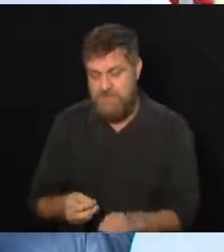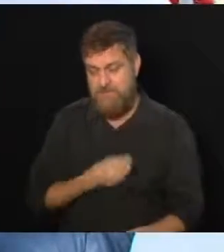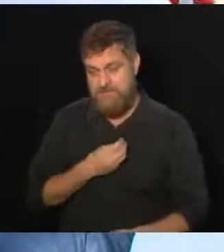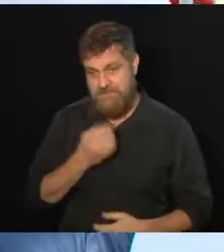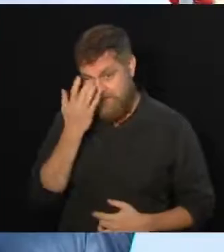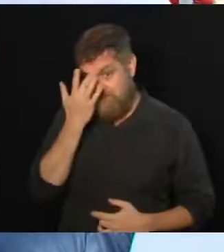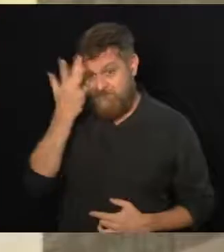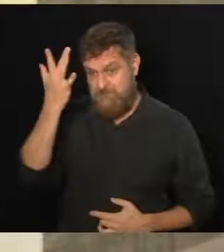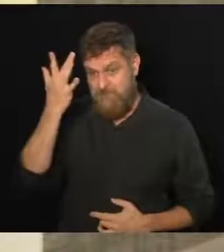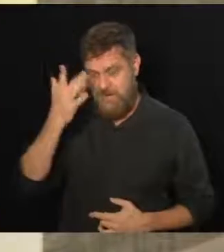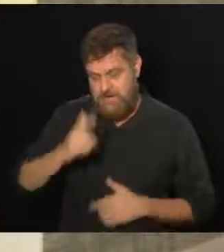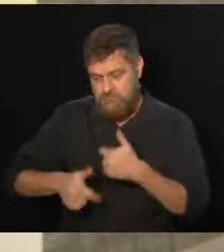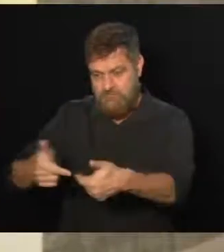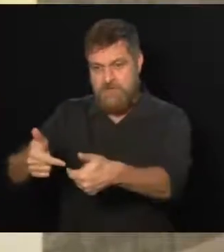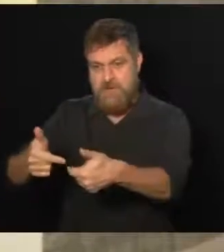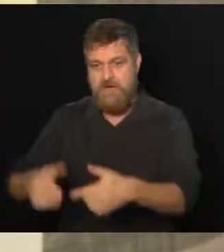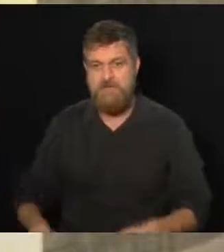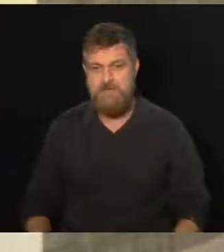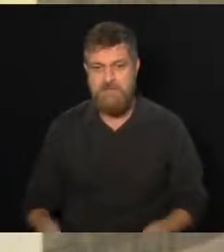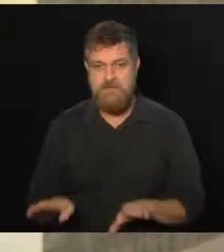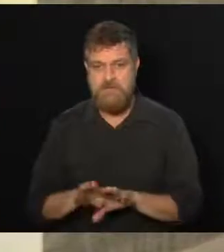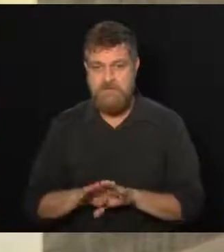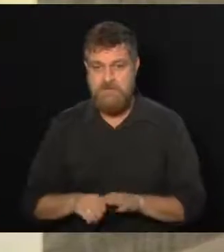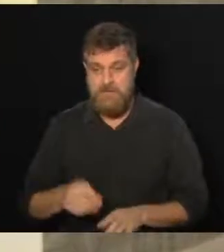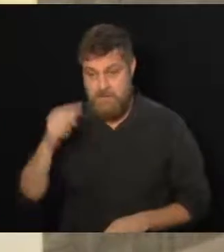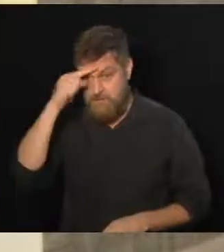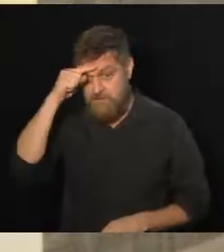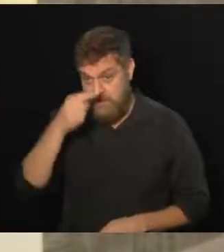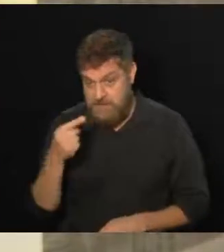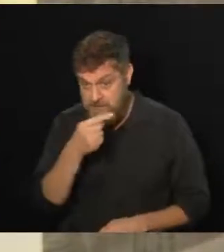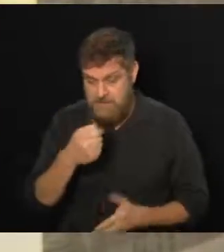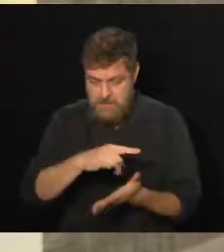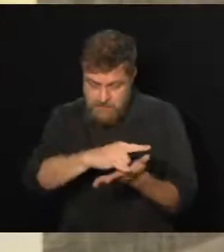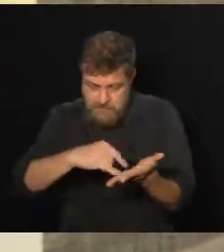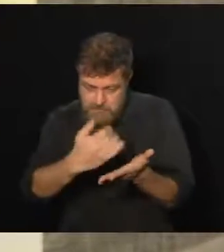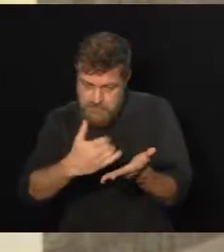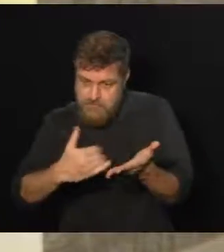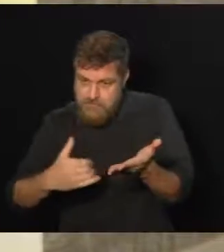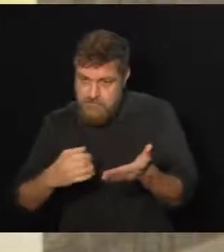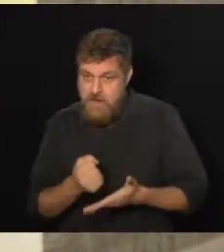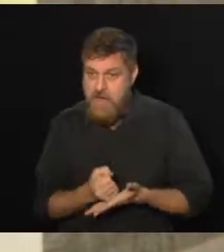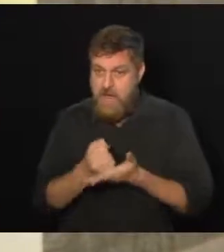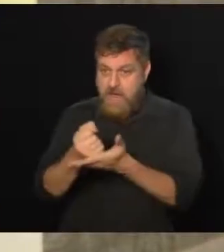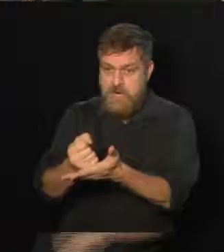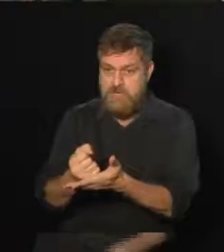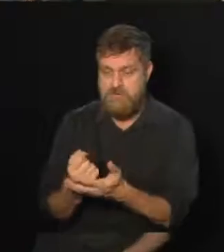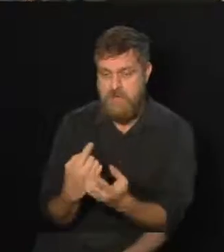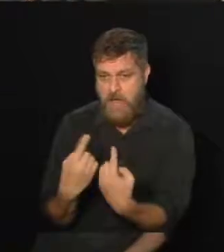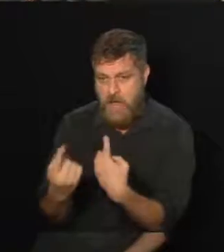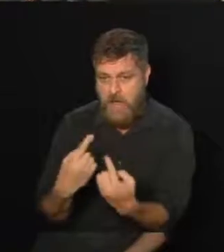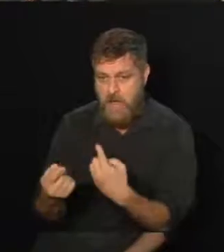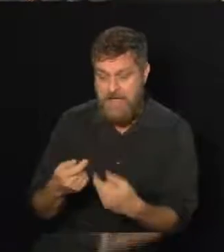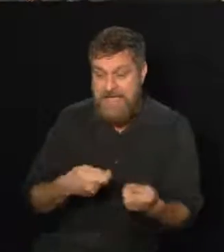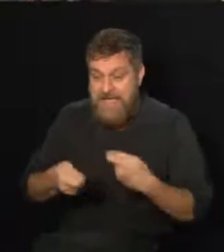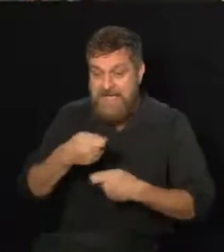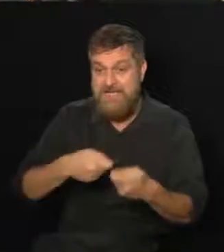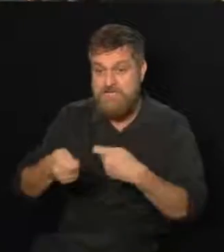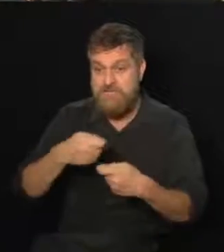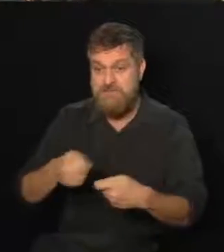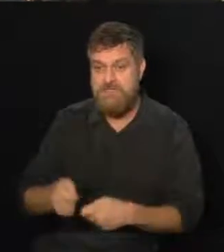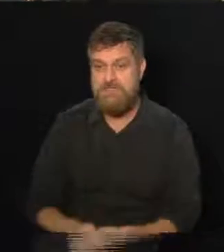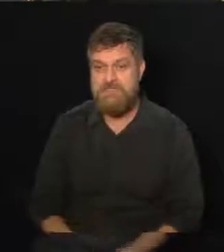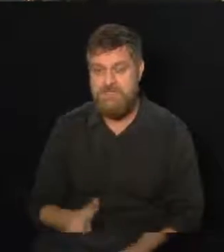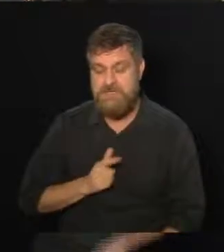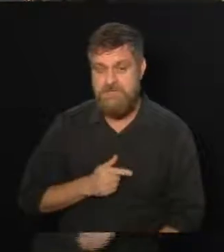empreendedor. Moção do vereador Felipe Marquesi apoia concessionária AB Colinas, administradora da